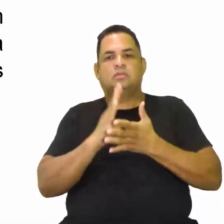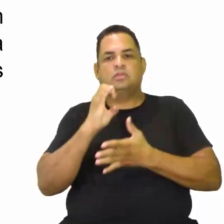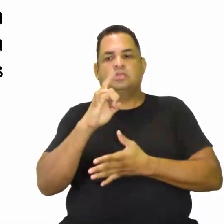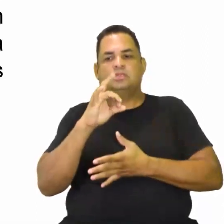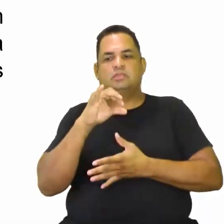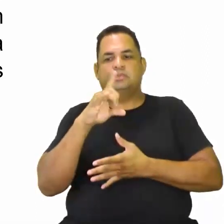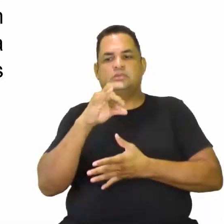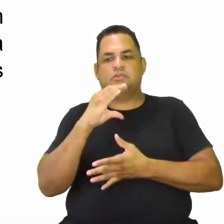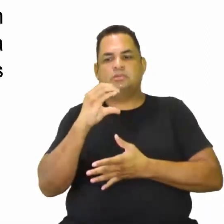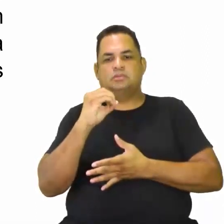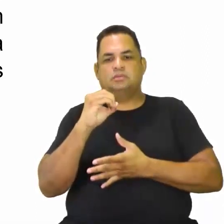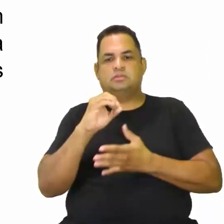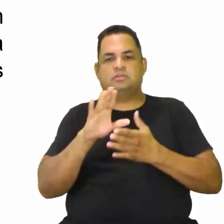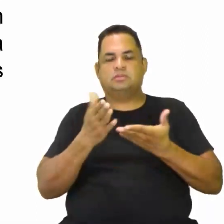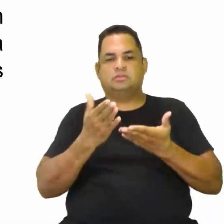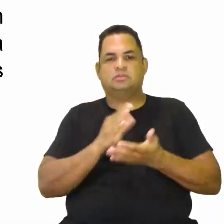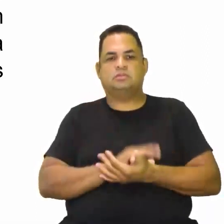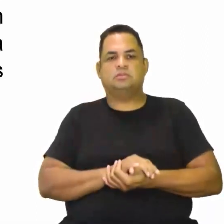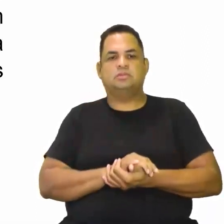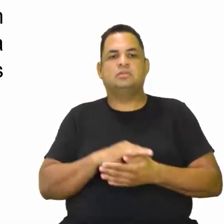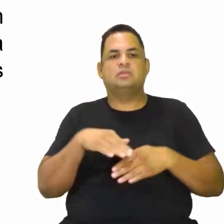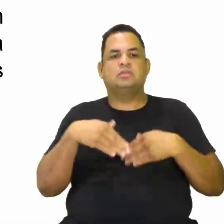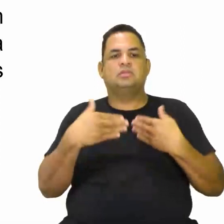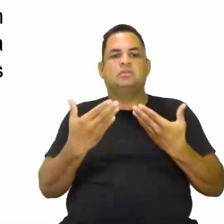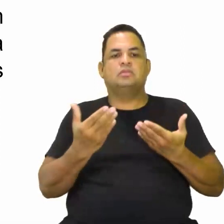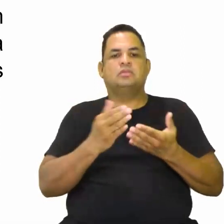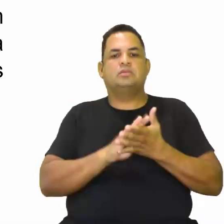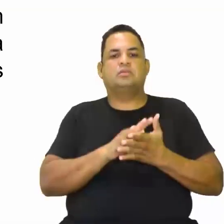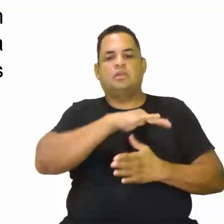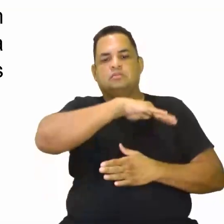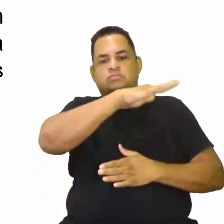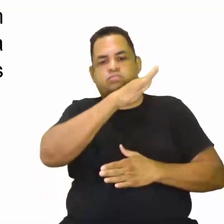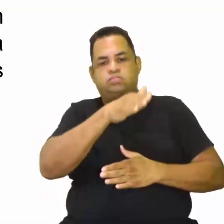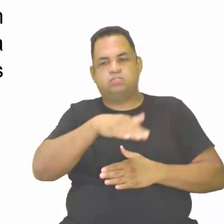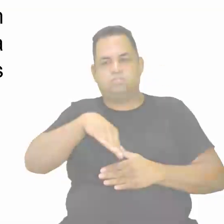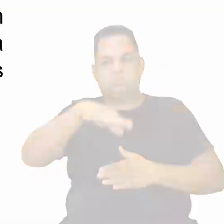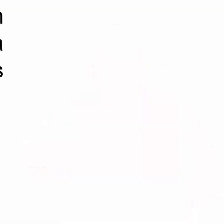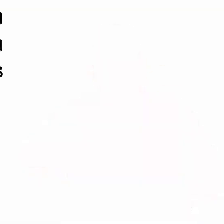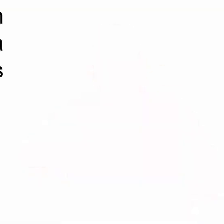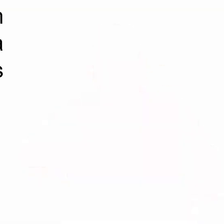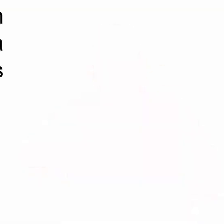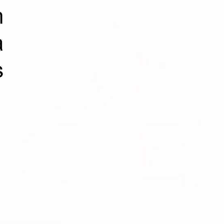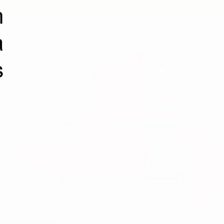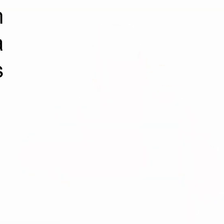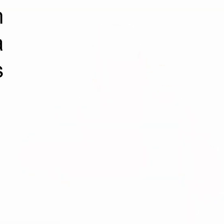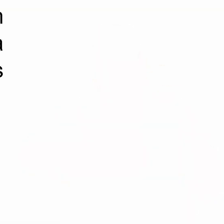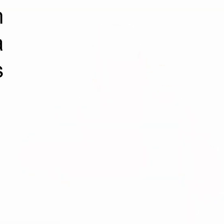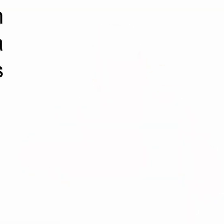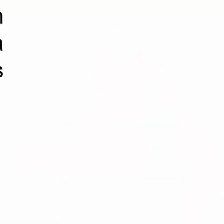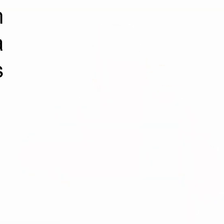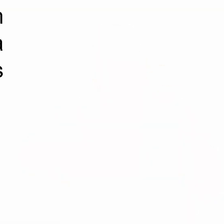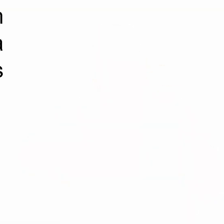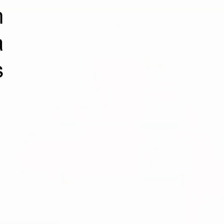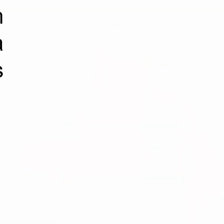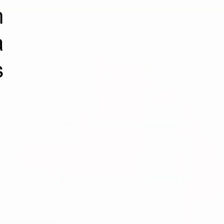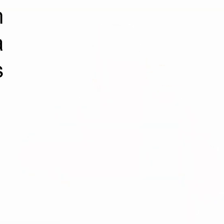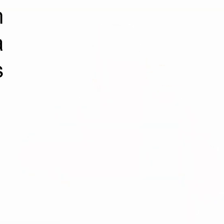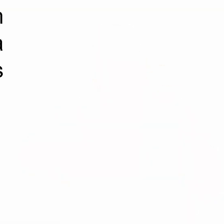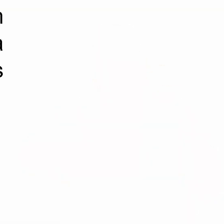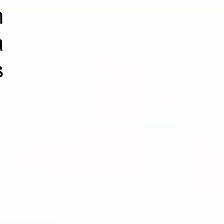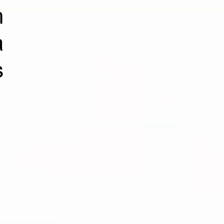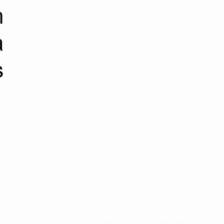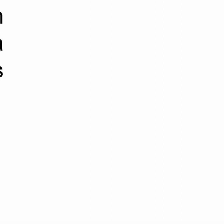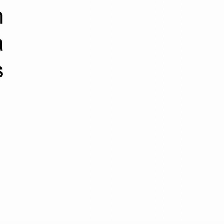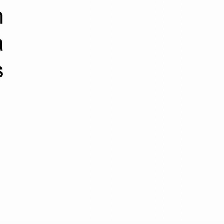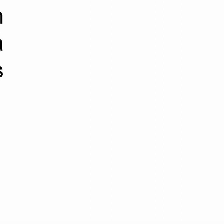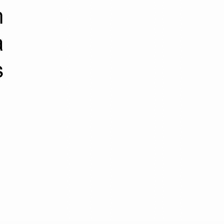por cristalização. Então, na orla marítima, nos litorais, nós temos as salinas, né, que extrai